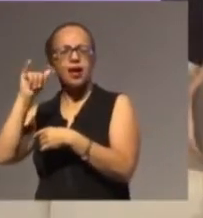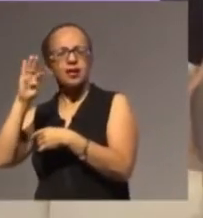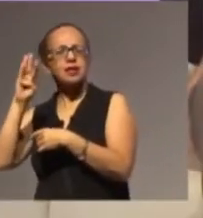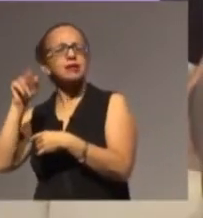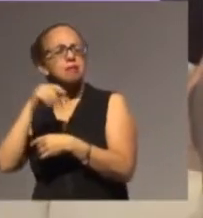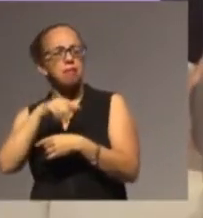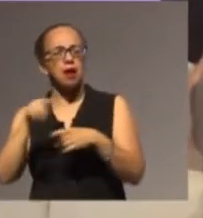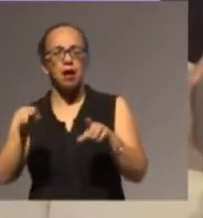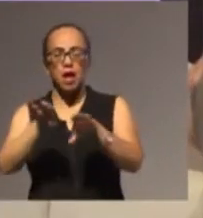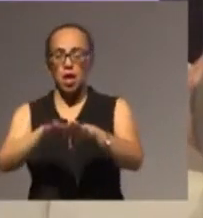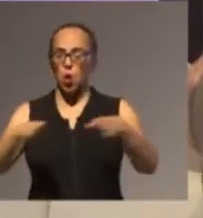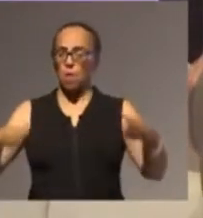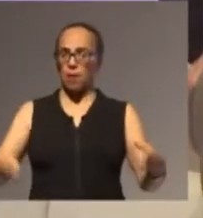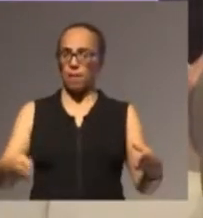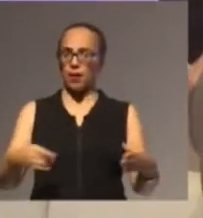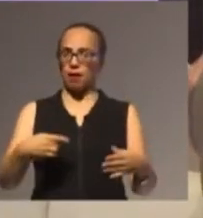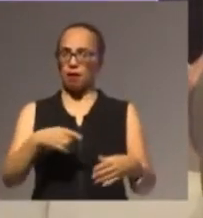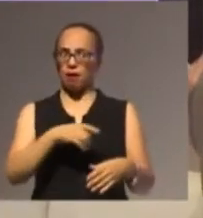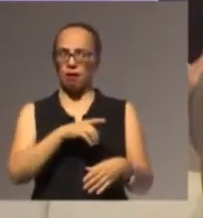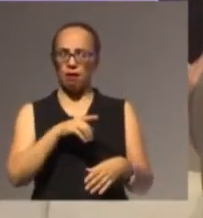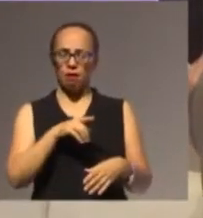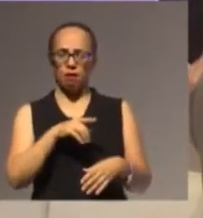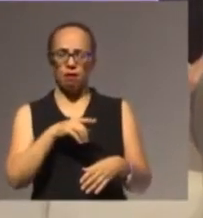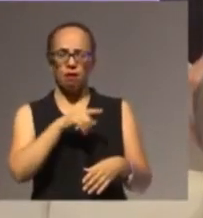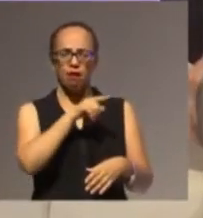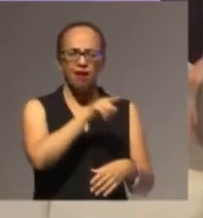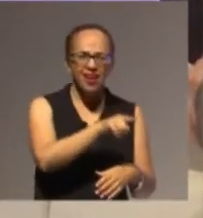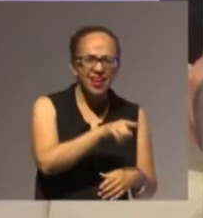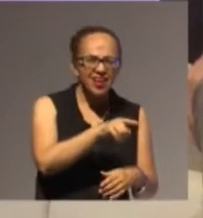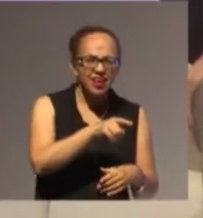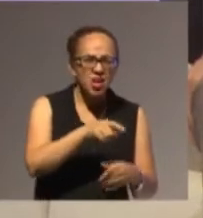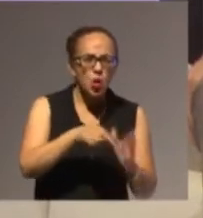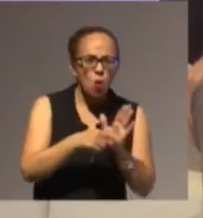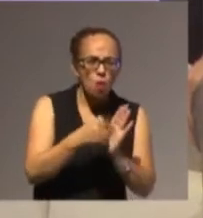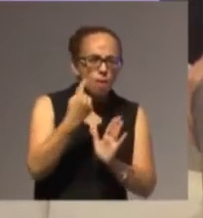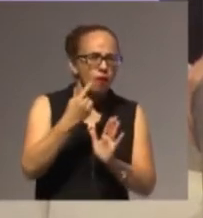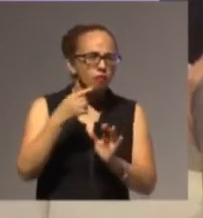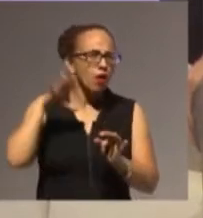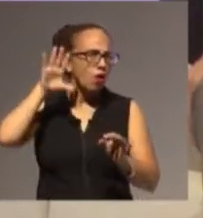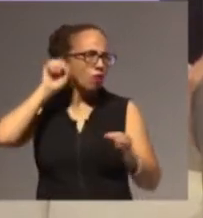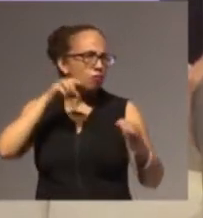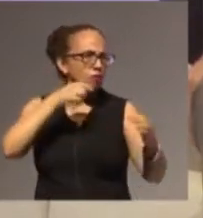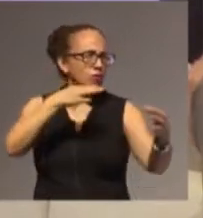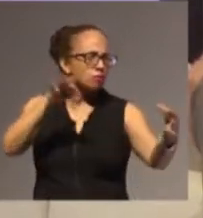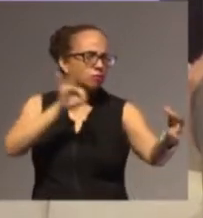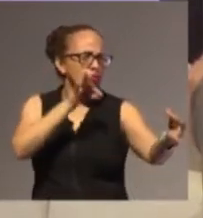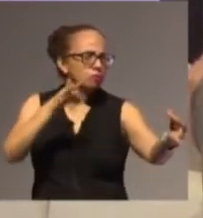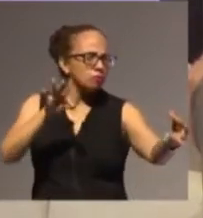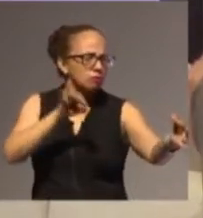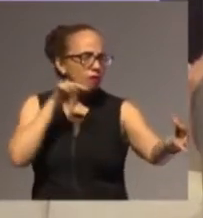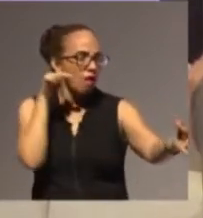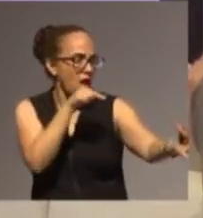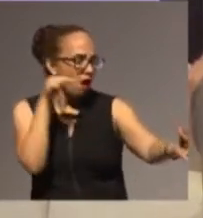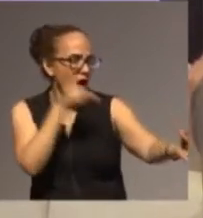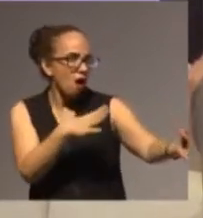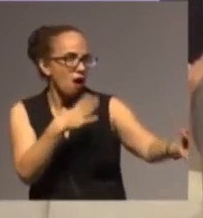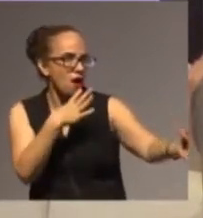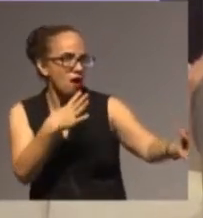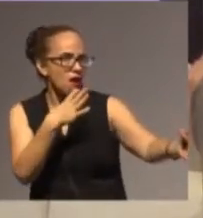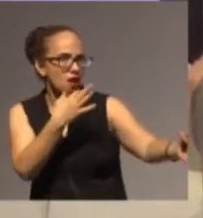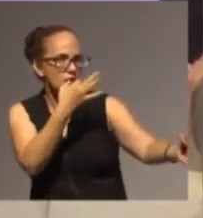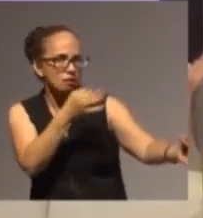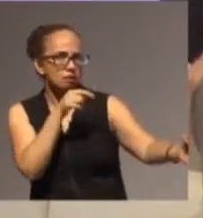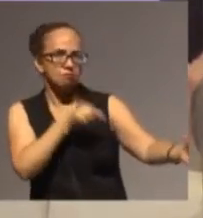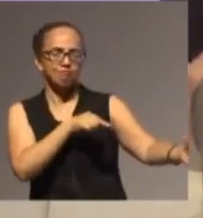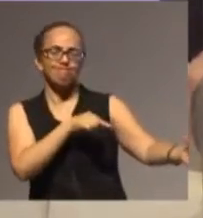Então, para amar ao próximo, é preciso perceber, ter a sensibilidade que é a